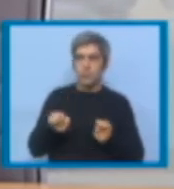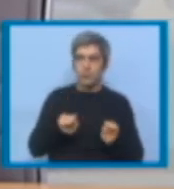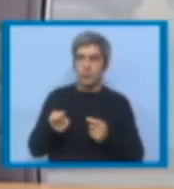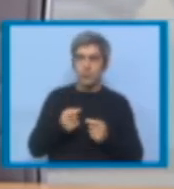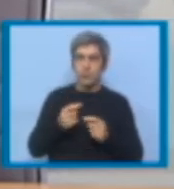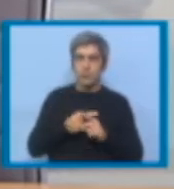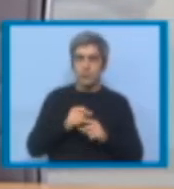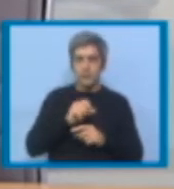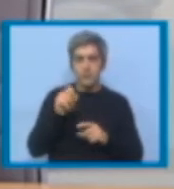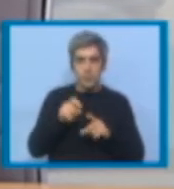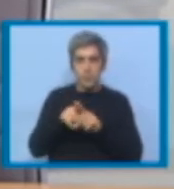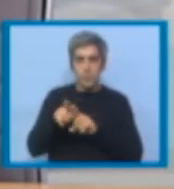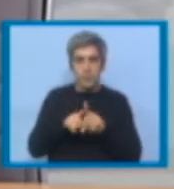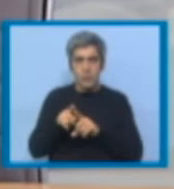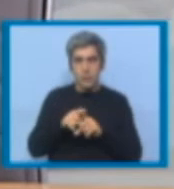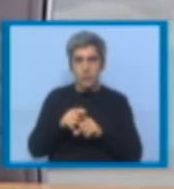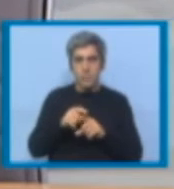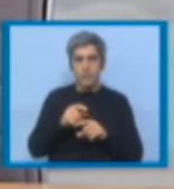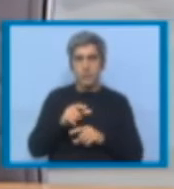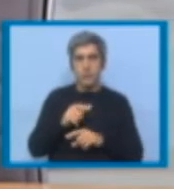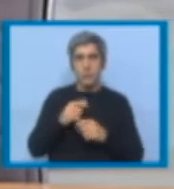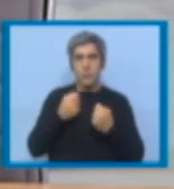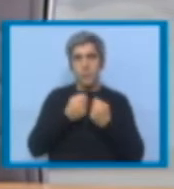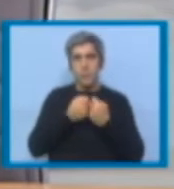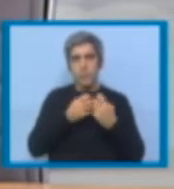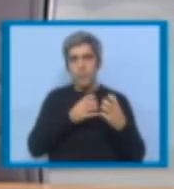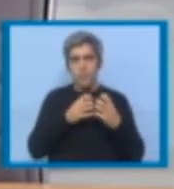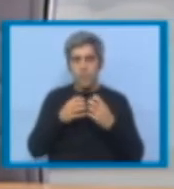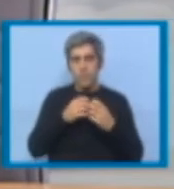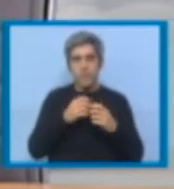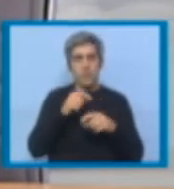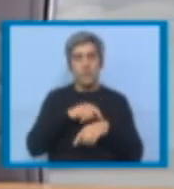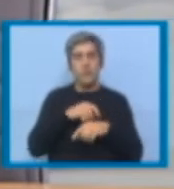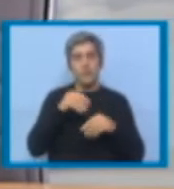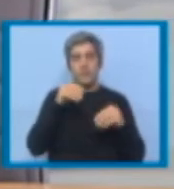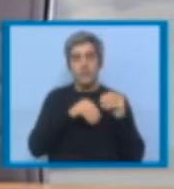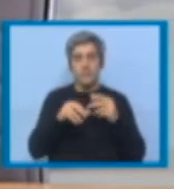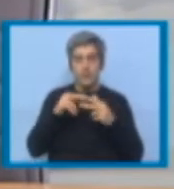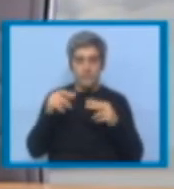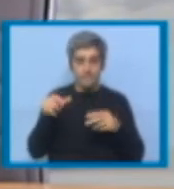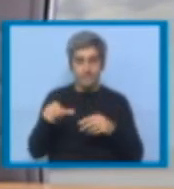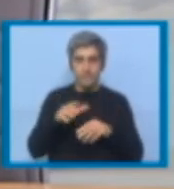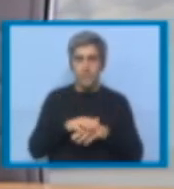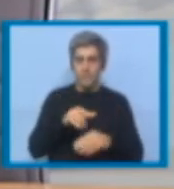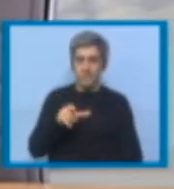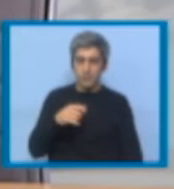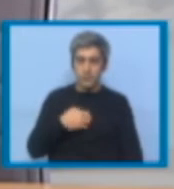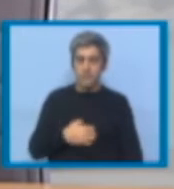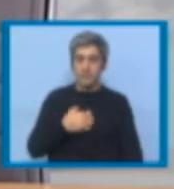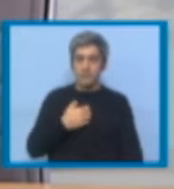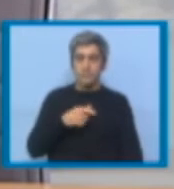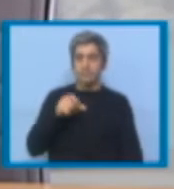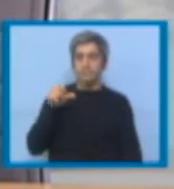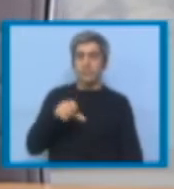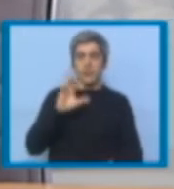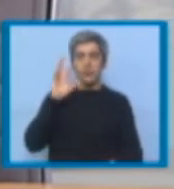conduzida por interesses políticos da luta autárquica e acho que foi das coisas